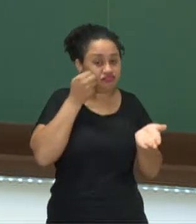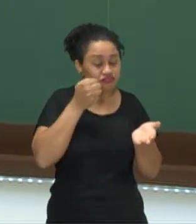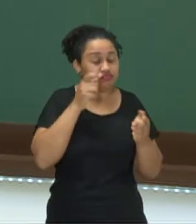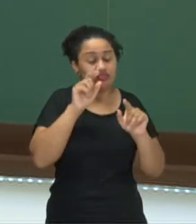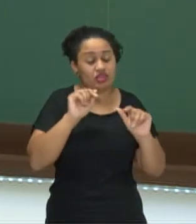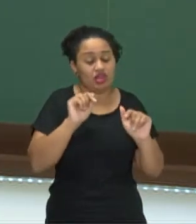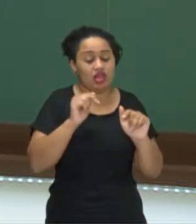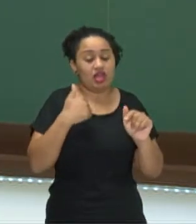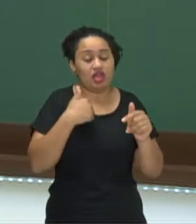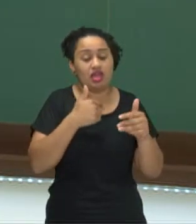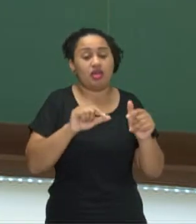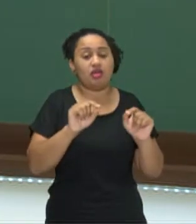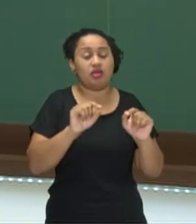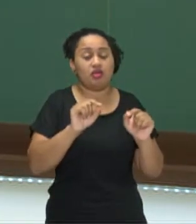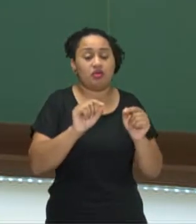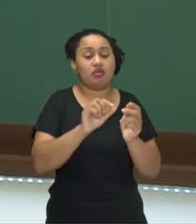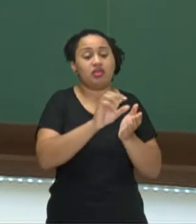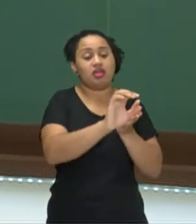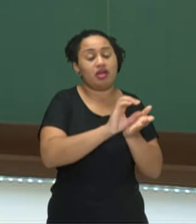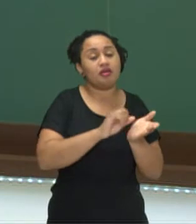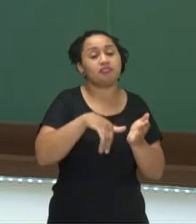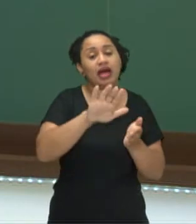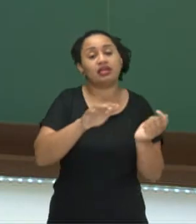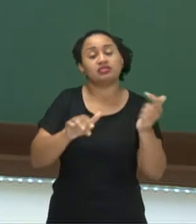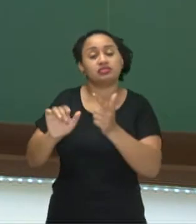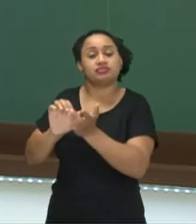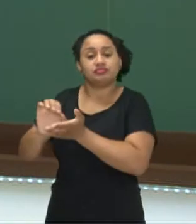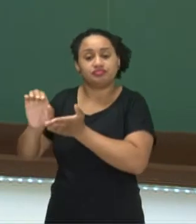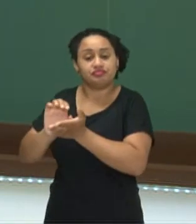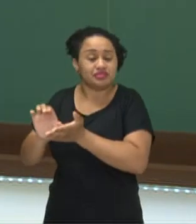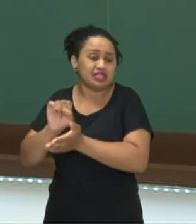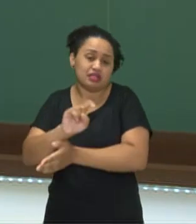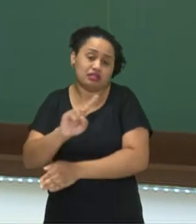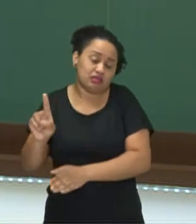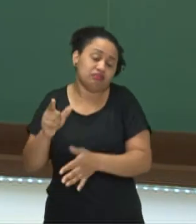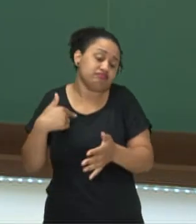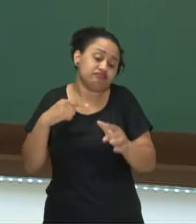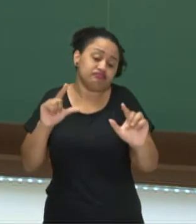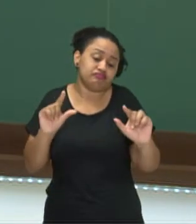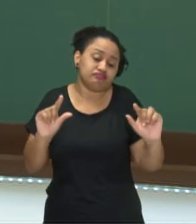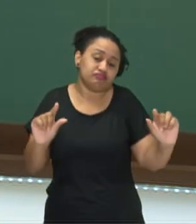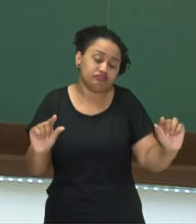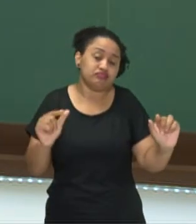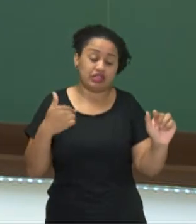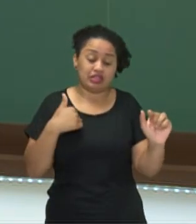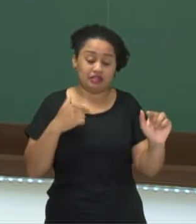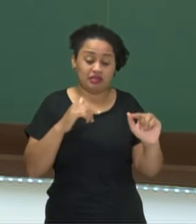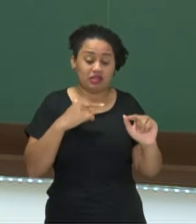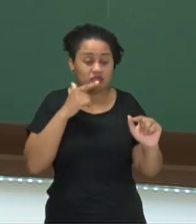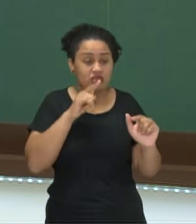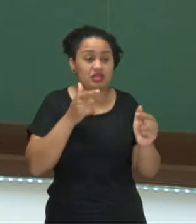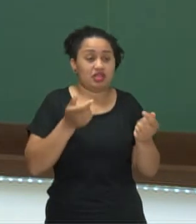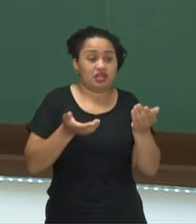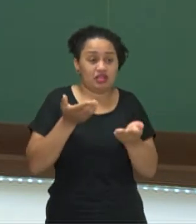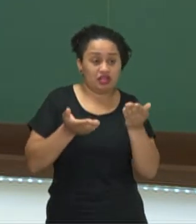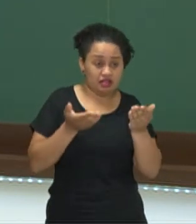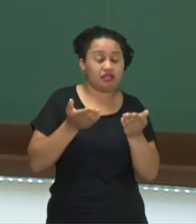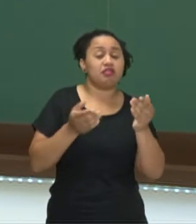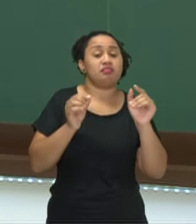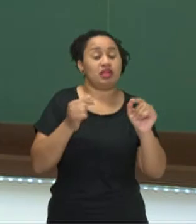ativos maiores que os passivos, né? Se não é, a gente tem que ir diminuindo até que a gente consiga que esse patrimônio líquido